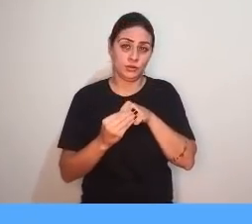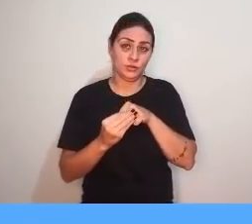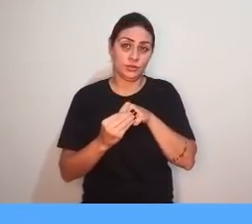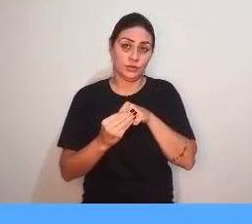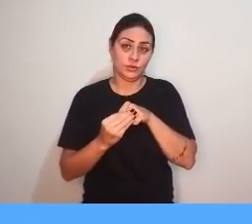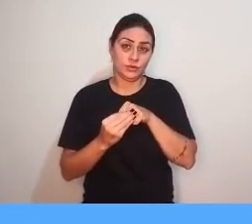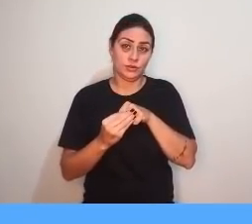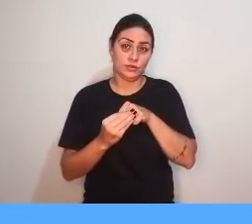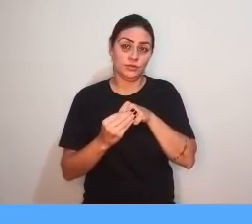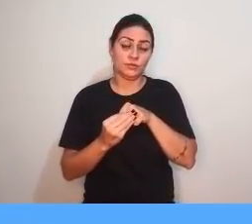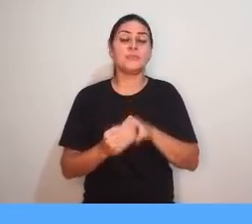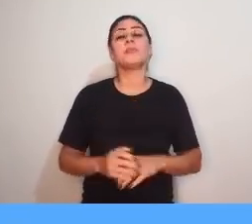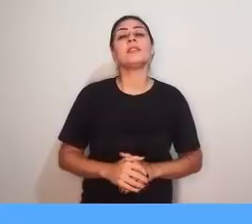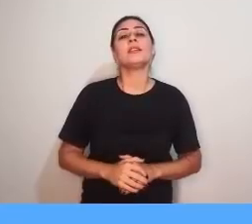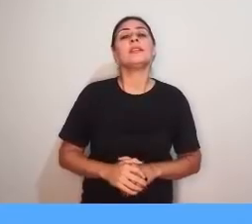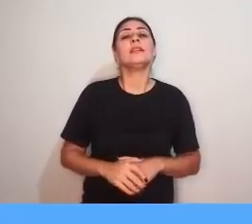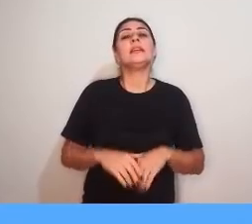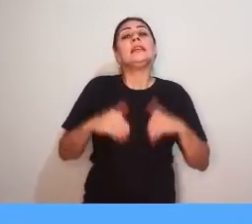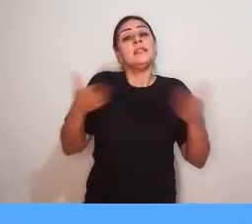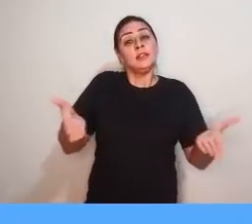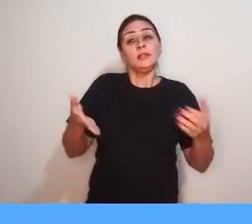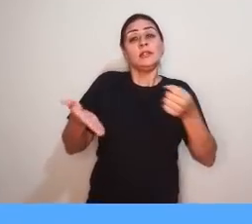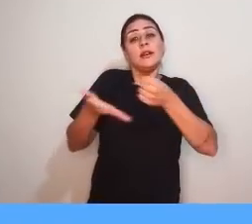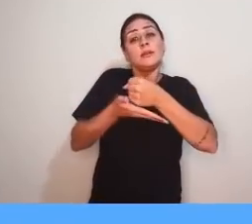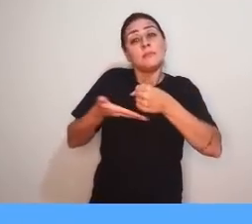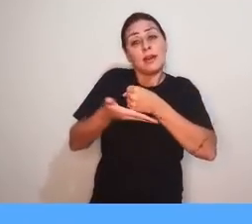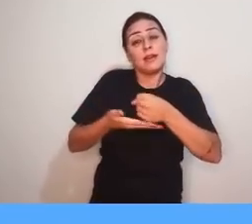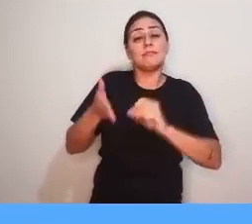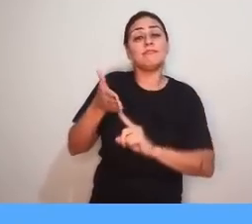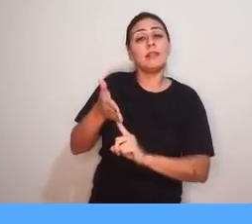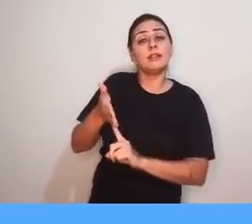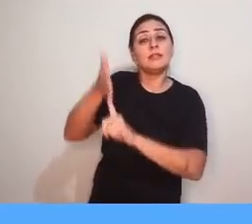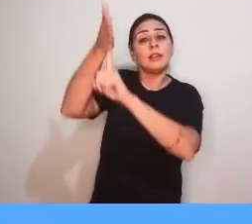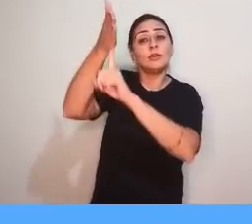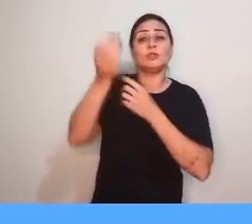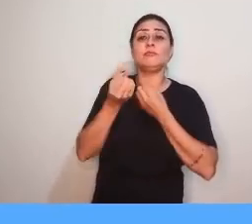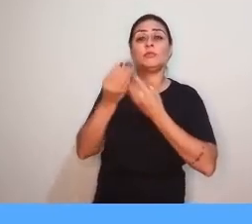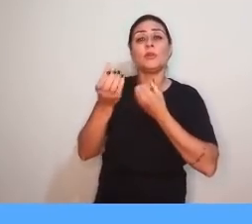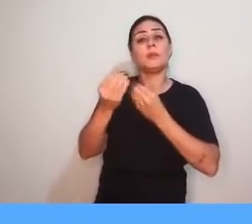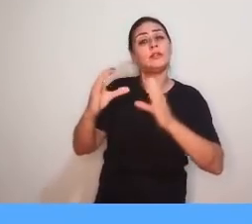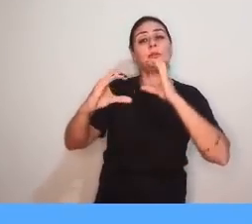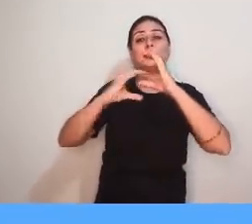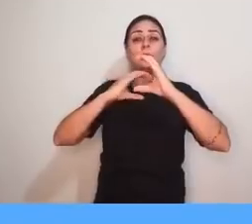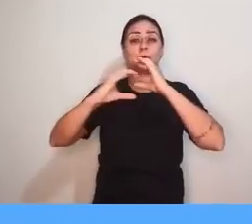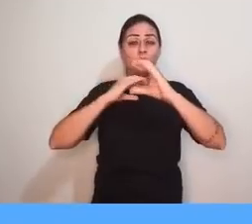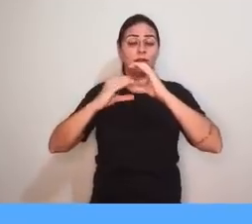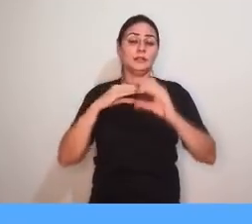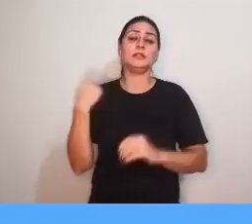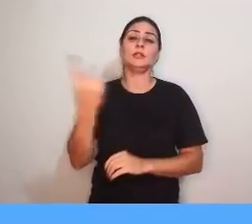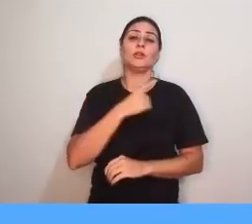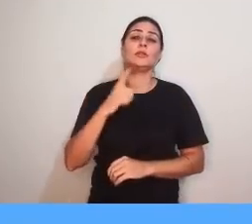Na essência da tecnologia da informação e da comunicação, a gente tem 3 componentes